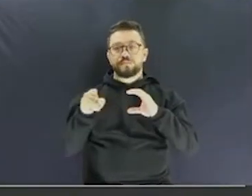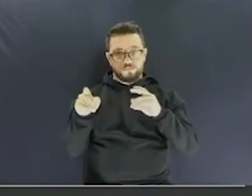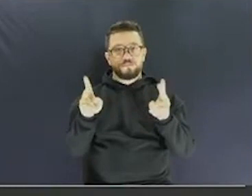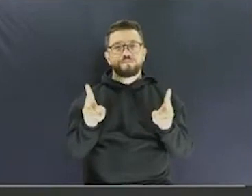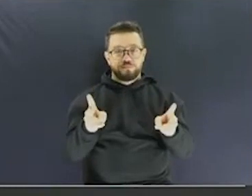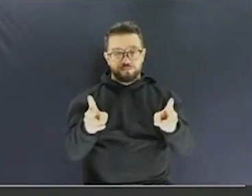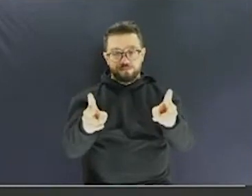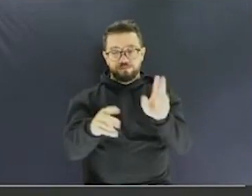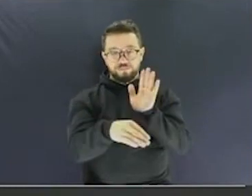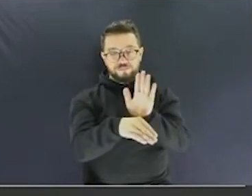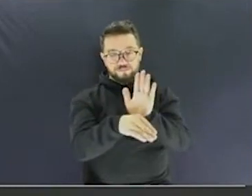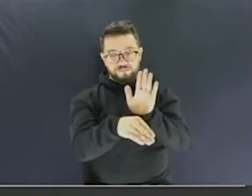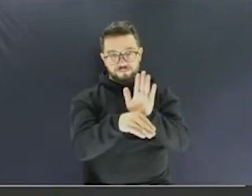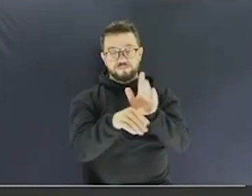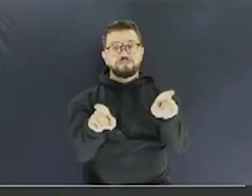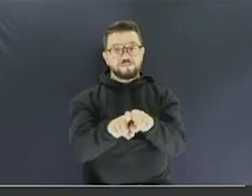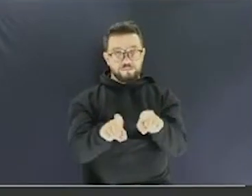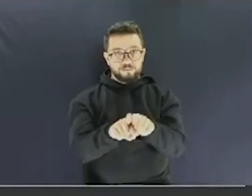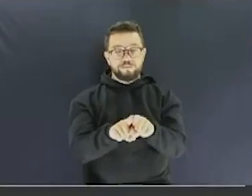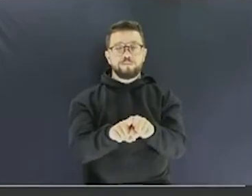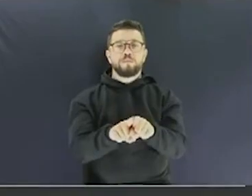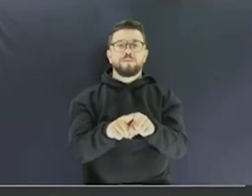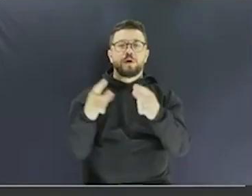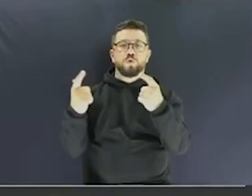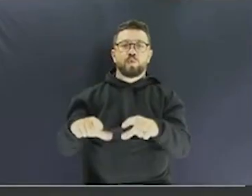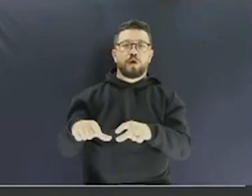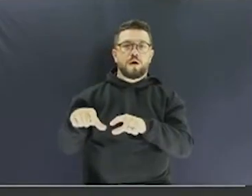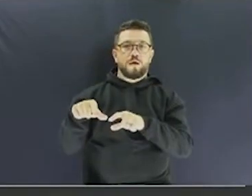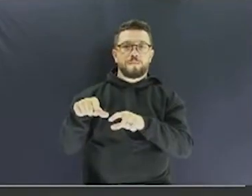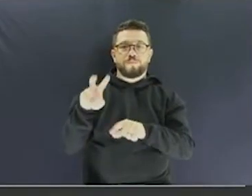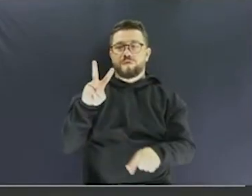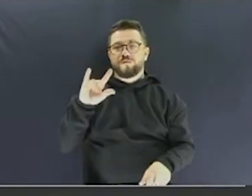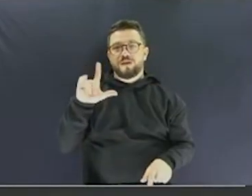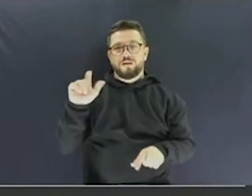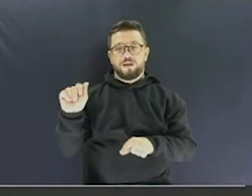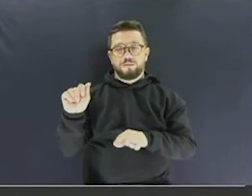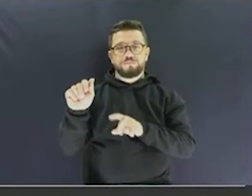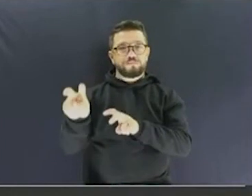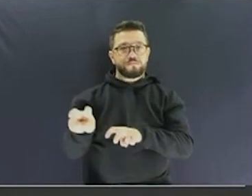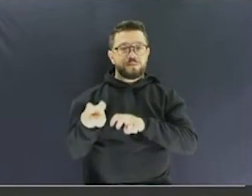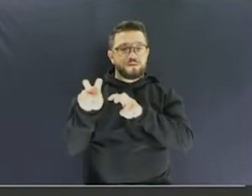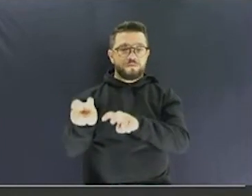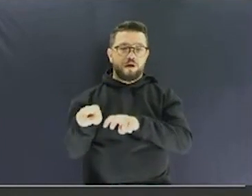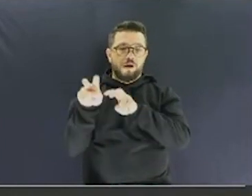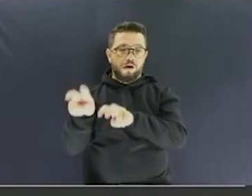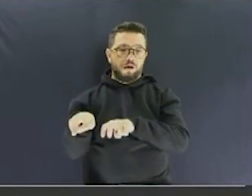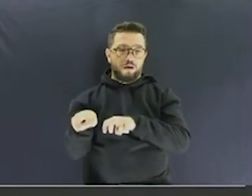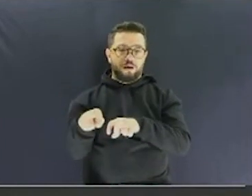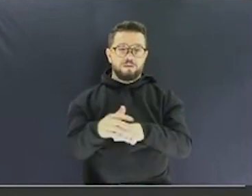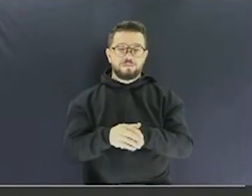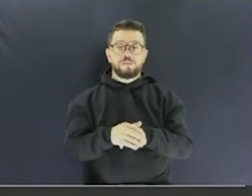Associação de Moradores da Vila Agrícola. Podemos ir adiante? Quando a gente fala de aplicando o princípio da